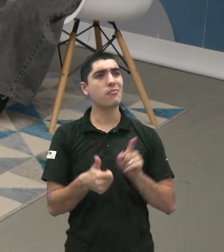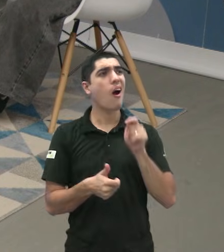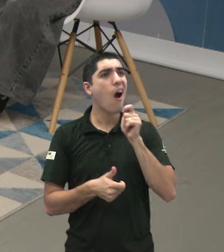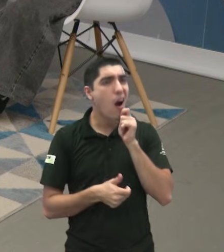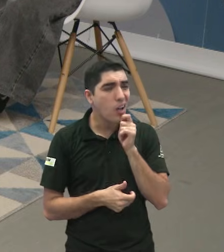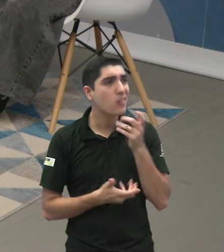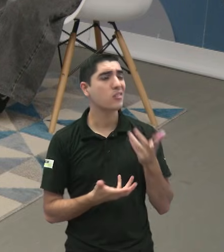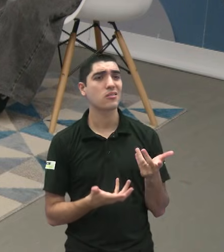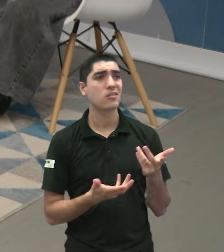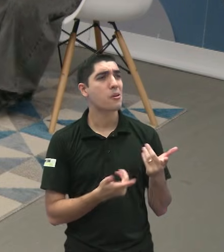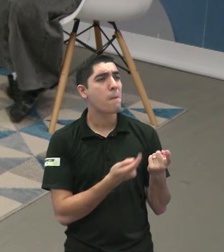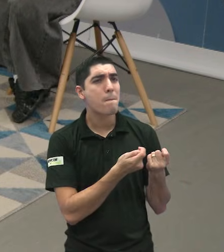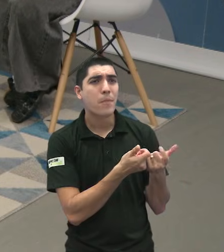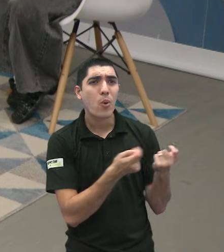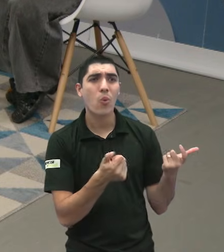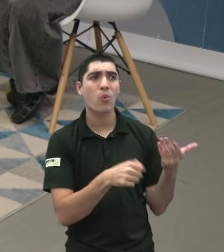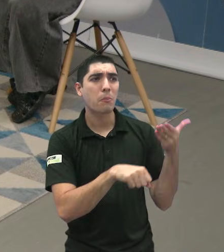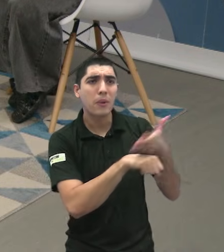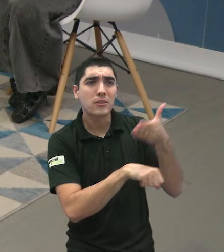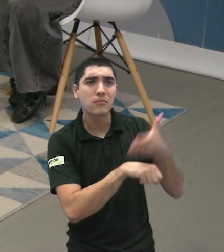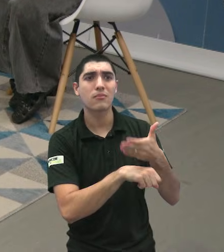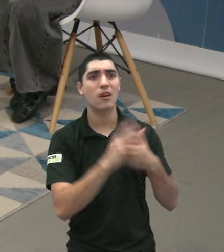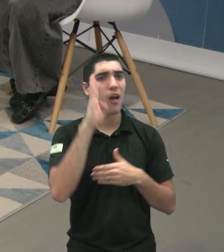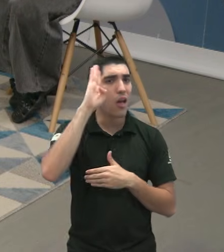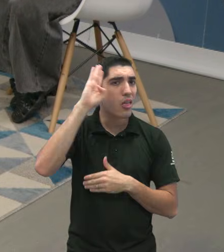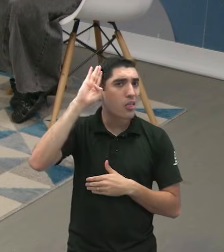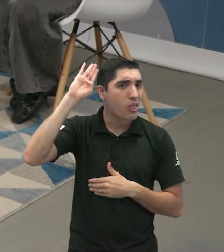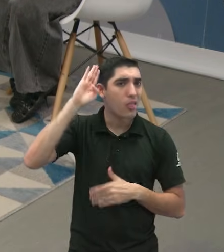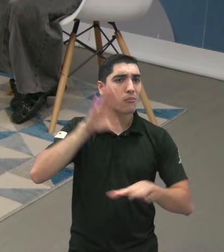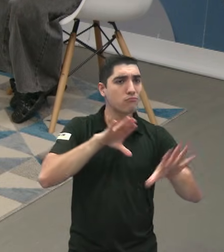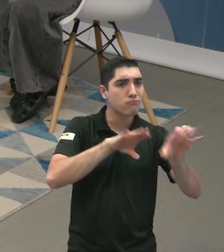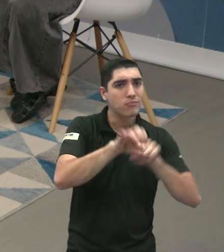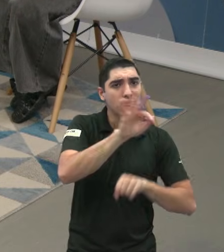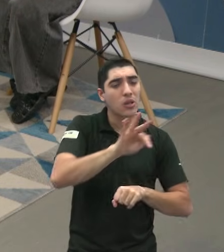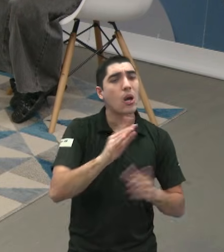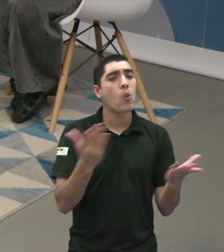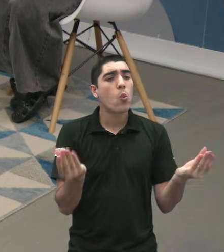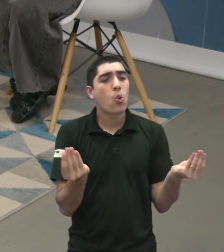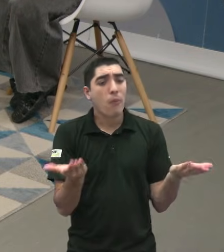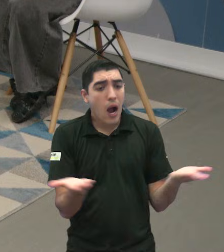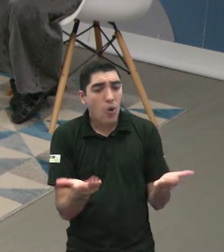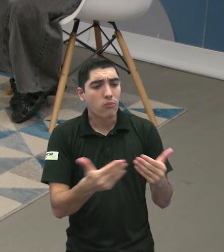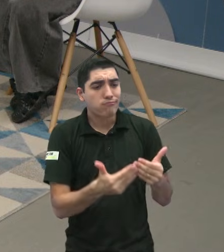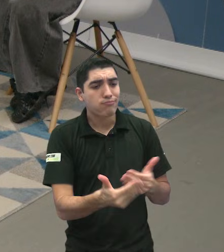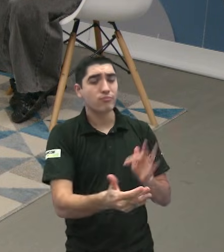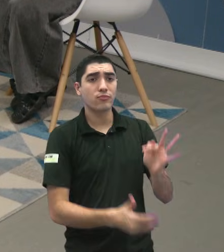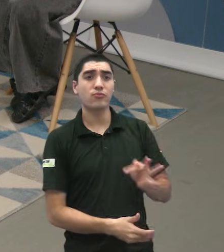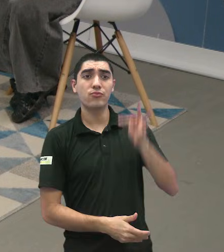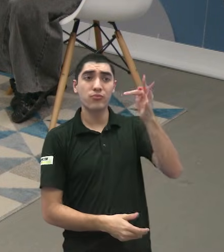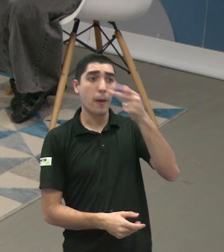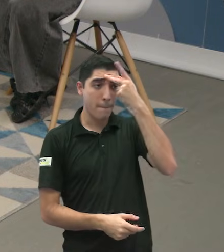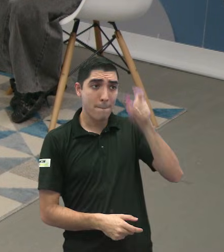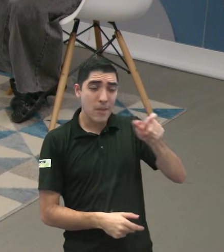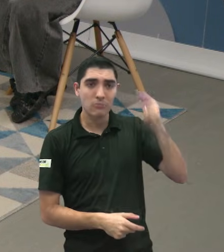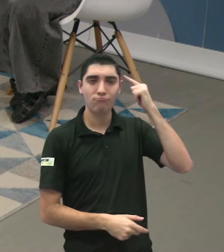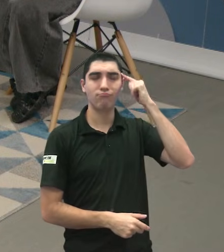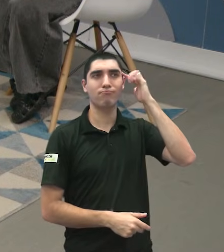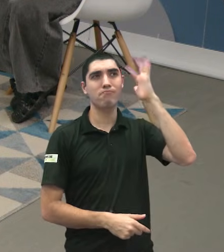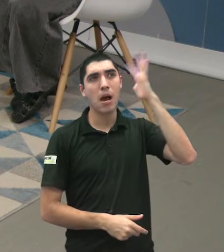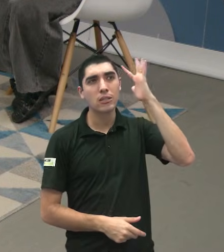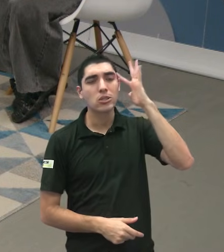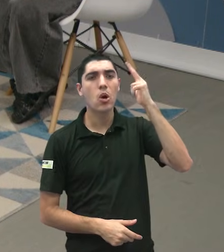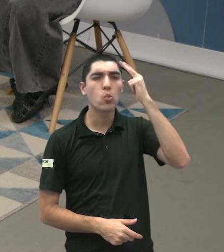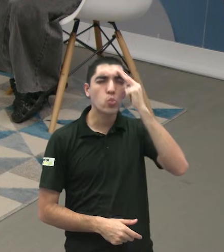ainda tão baixos. O que eles podem seguir aqui para frente após esse programa, né? Quem sonha em ingressar